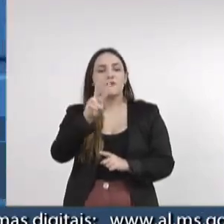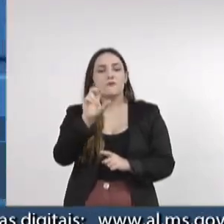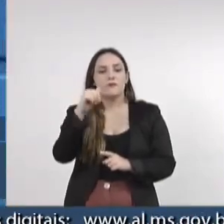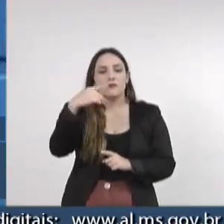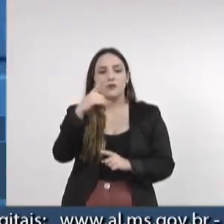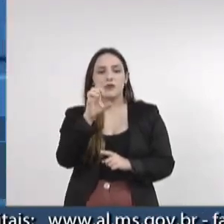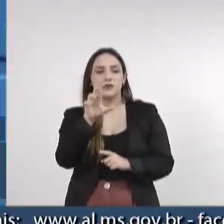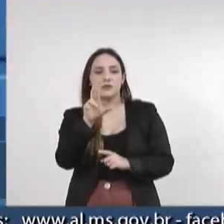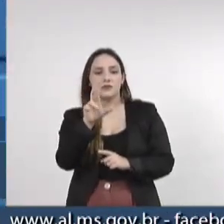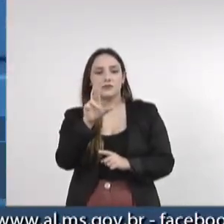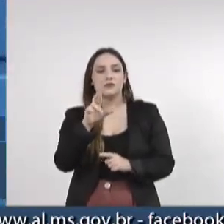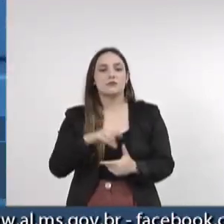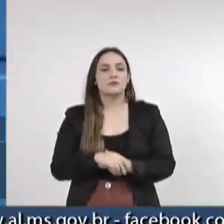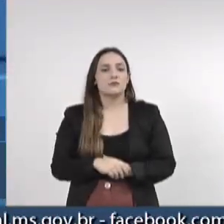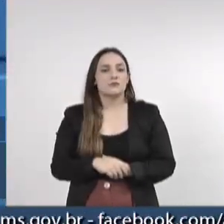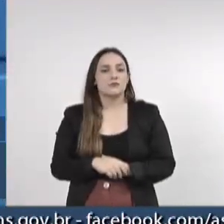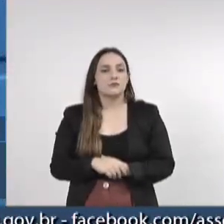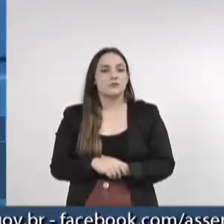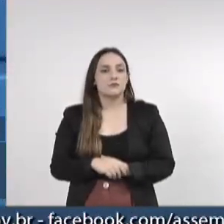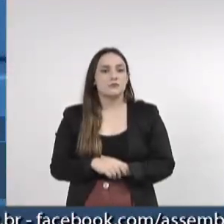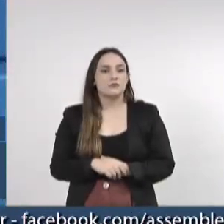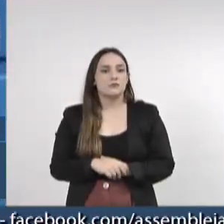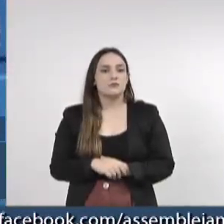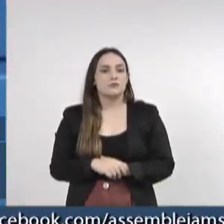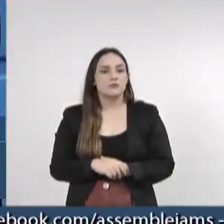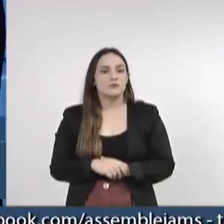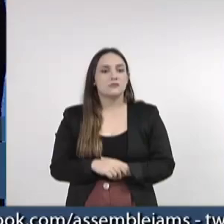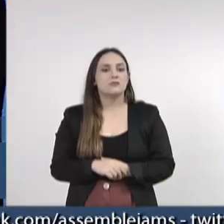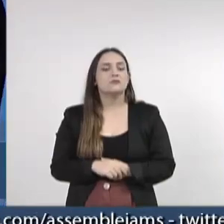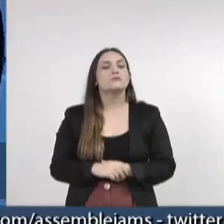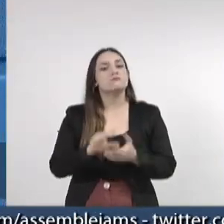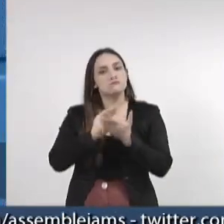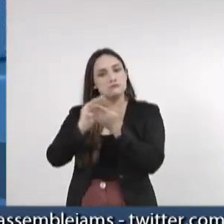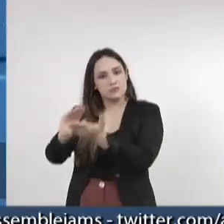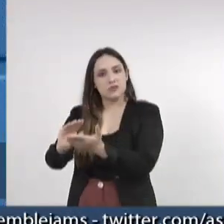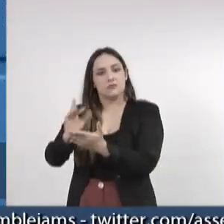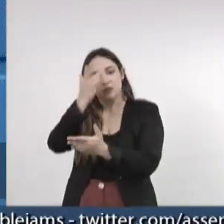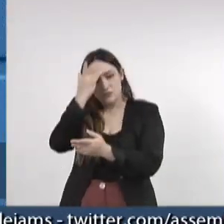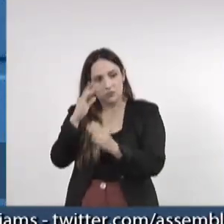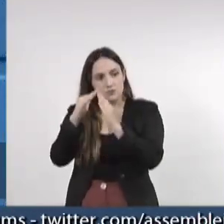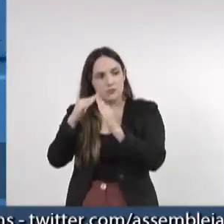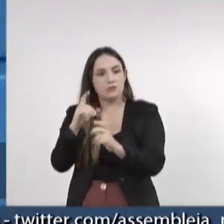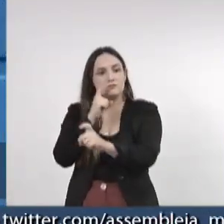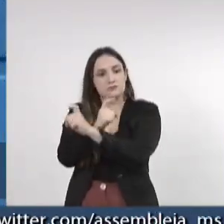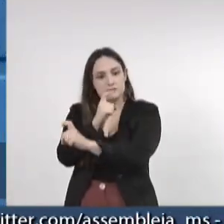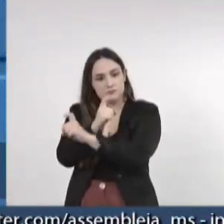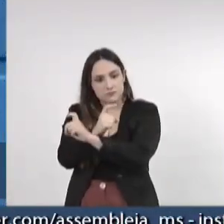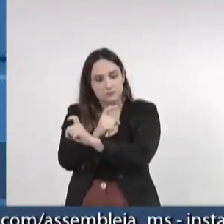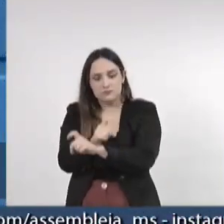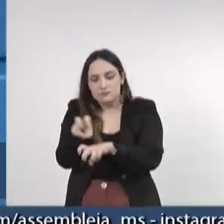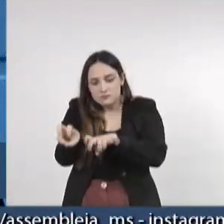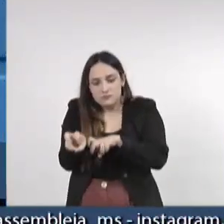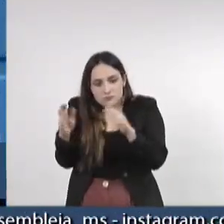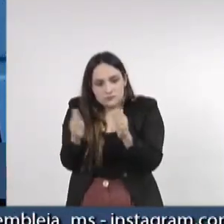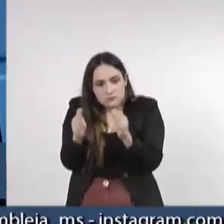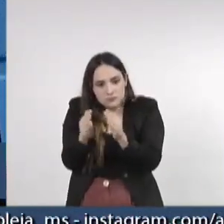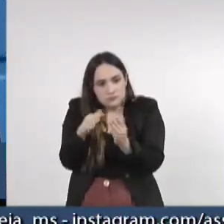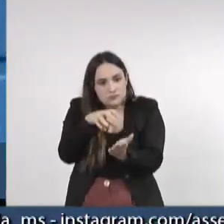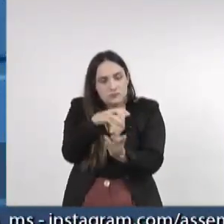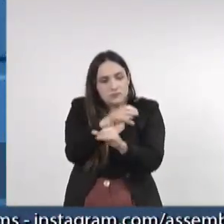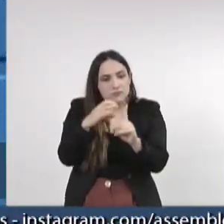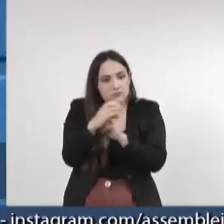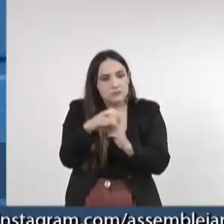a integralidade das minhas emendas como deputado estadual e mais 5 milhões que consegui